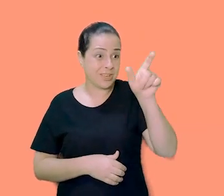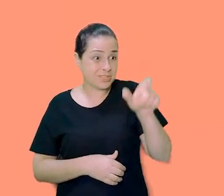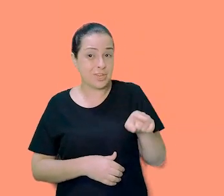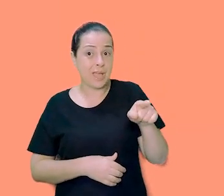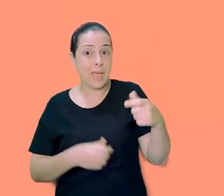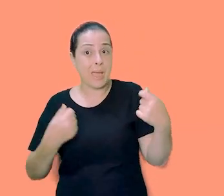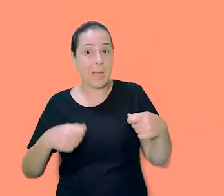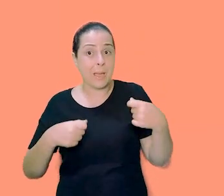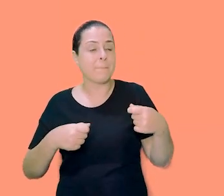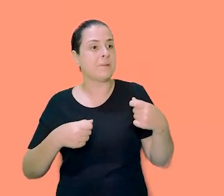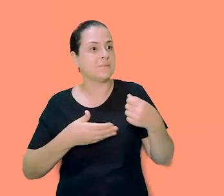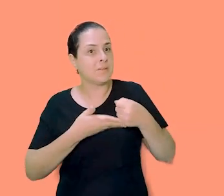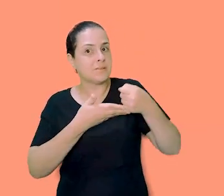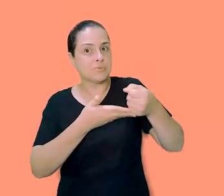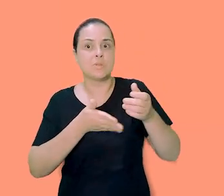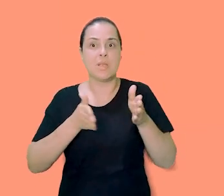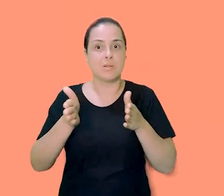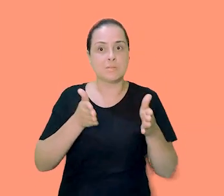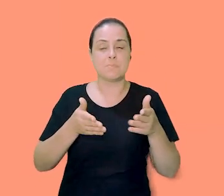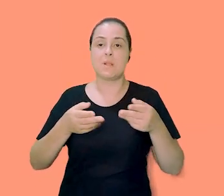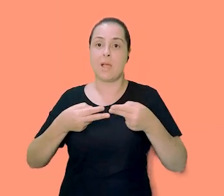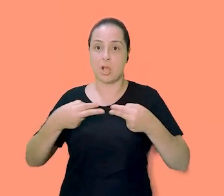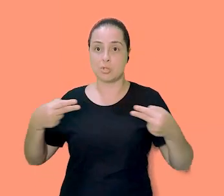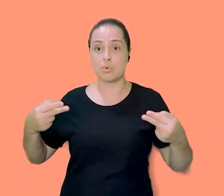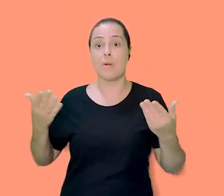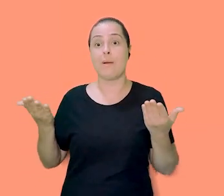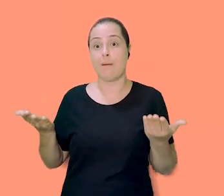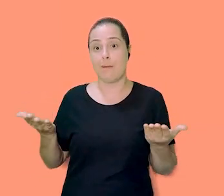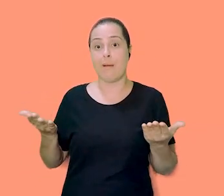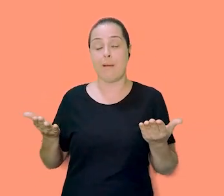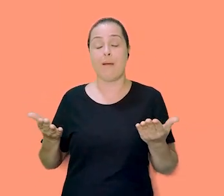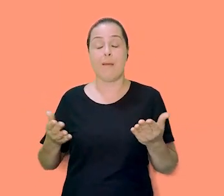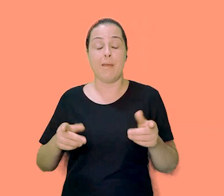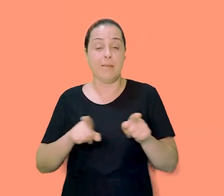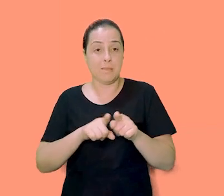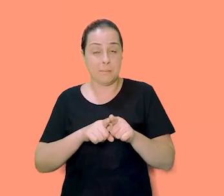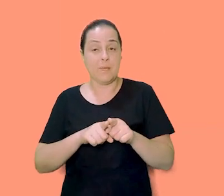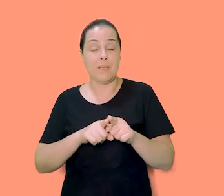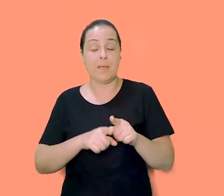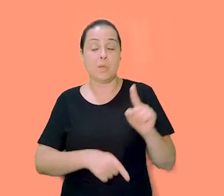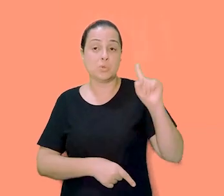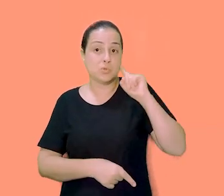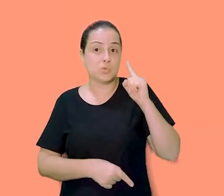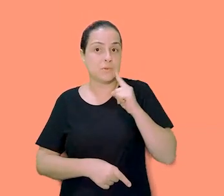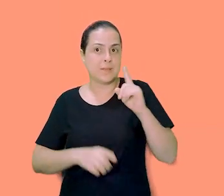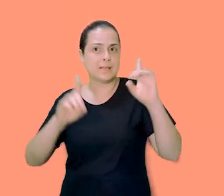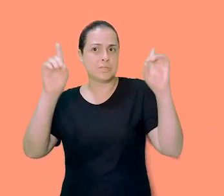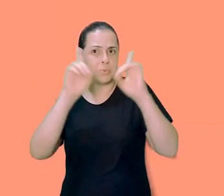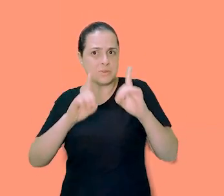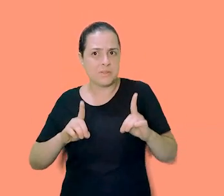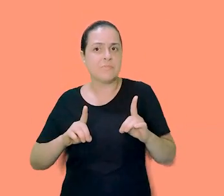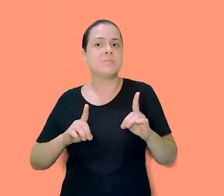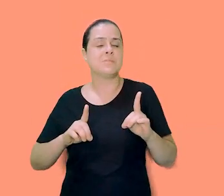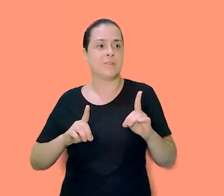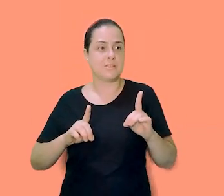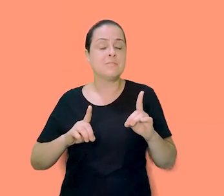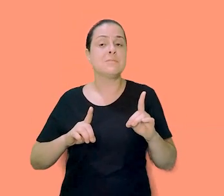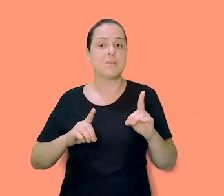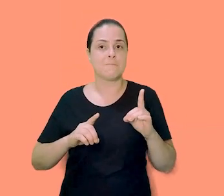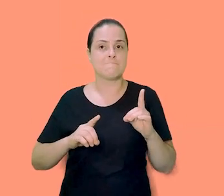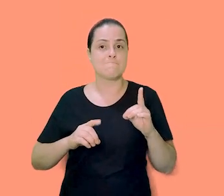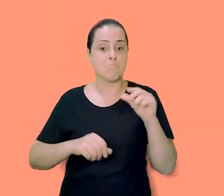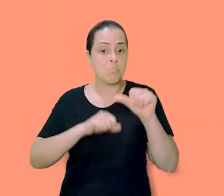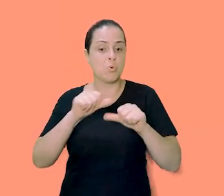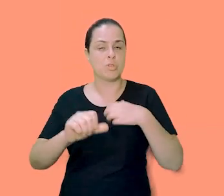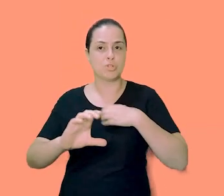precisa ali de um auxílio, etc. E é uma deficiência que, justamente no âmbito da comunicação, né? Como